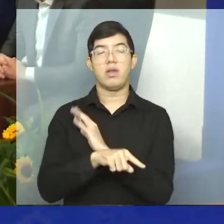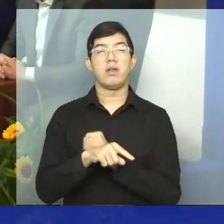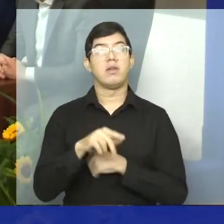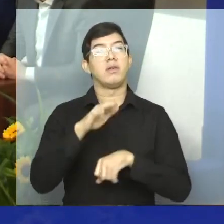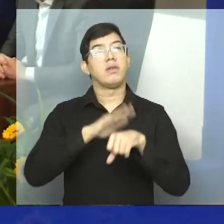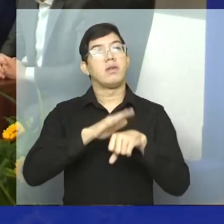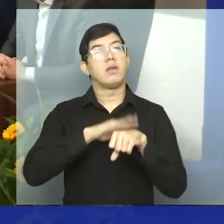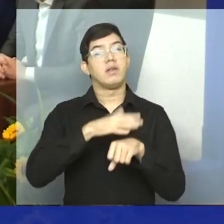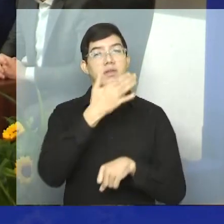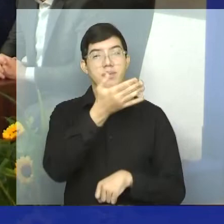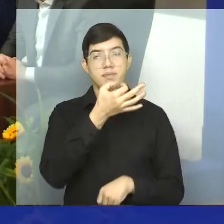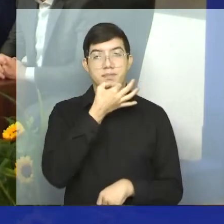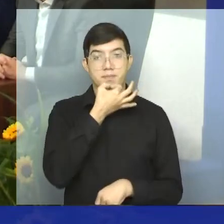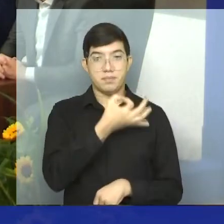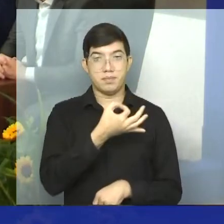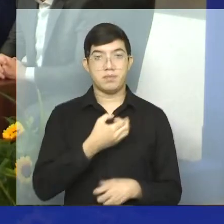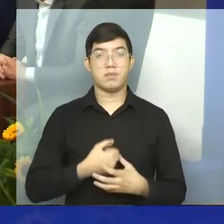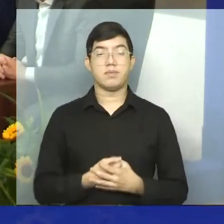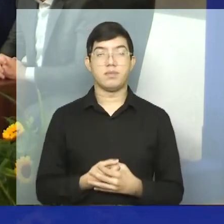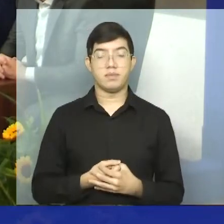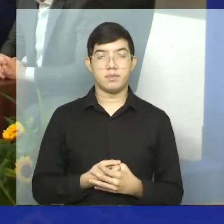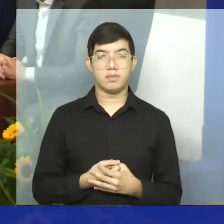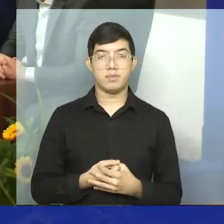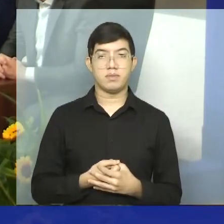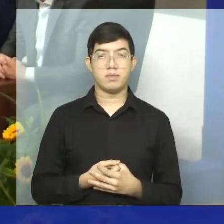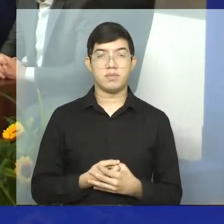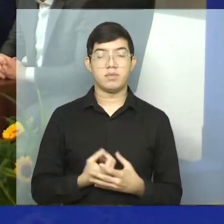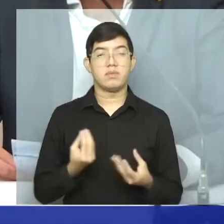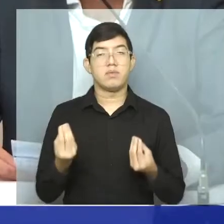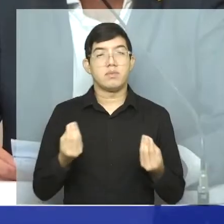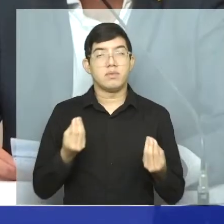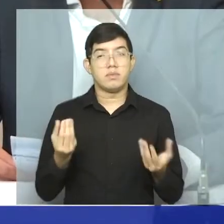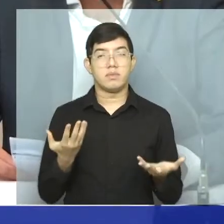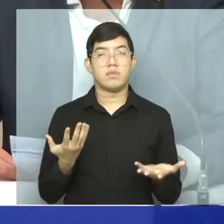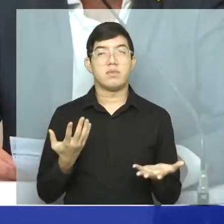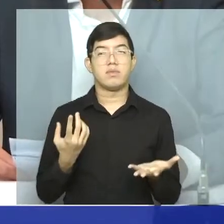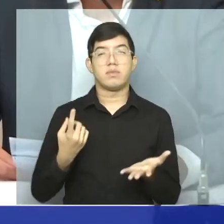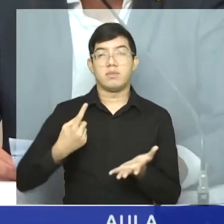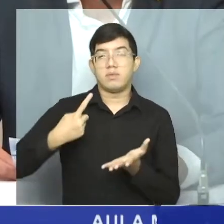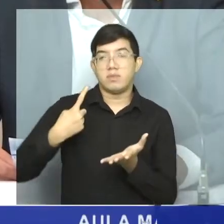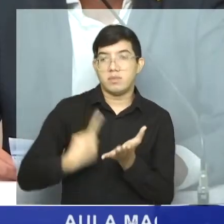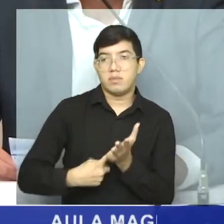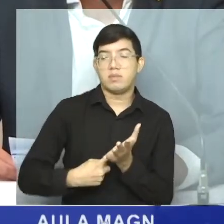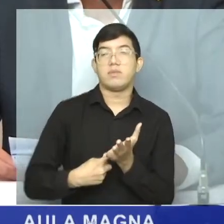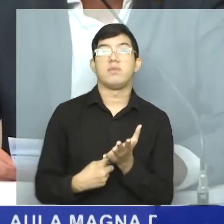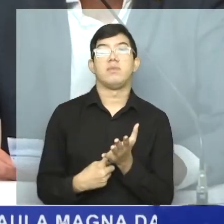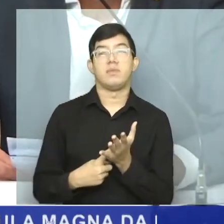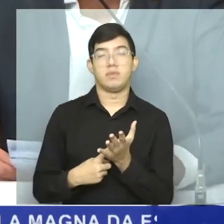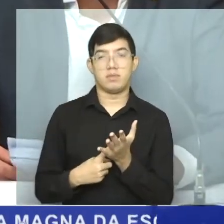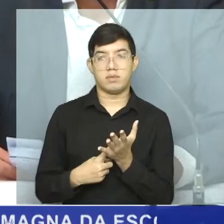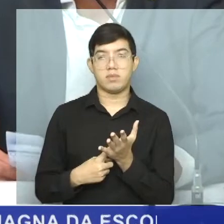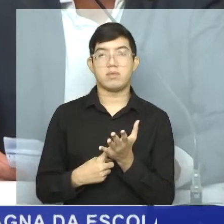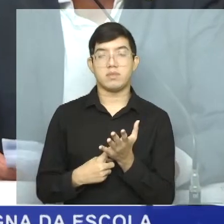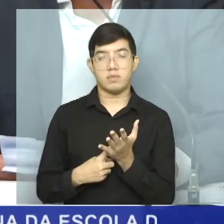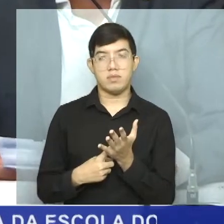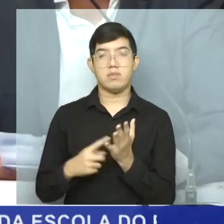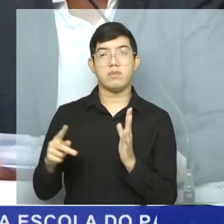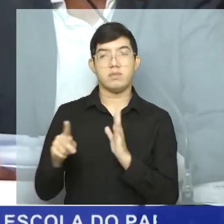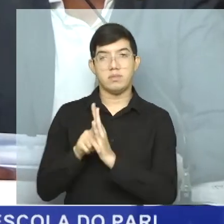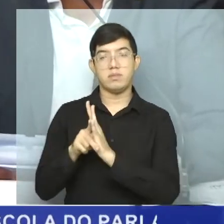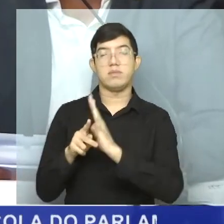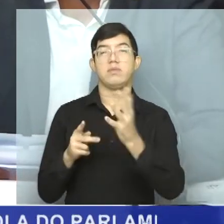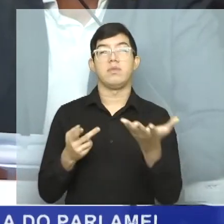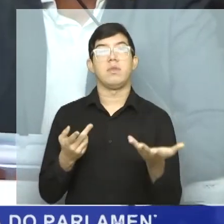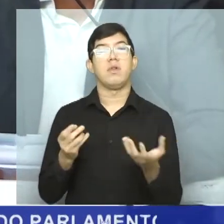sua opinião sobre a emergência de um novo pacto federativo para dar a capacidade financeira